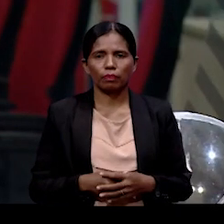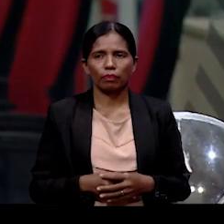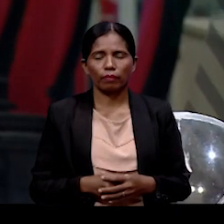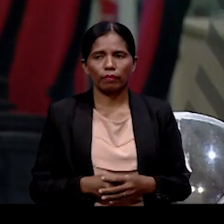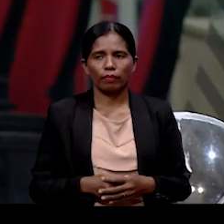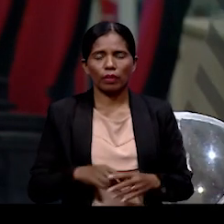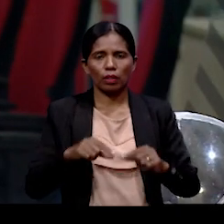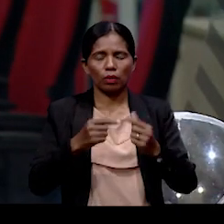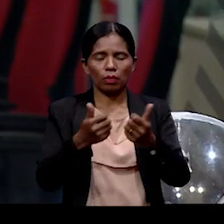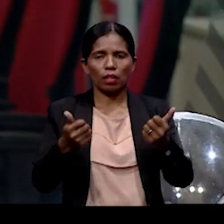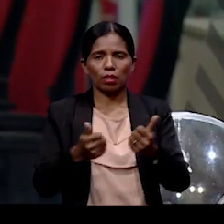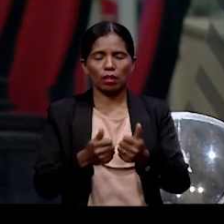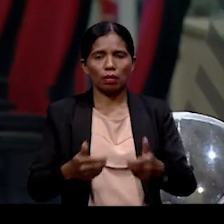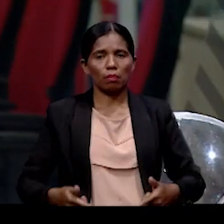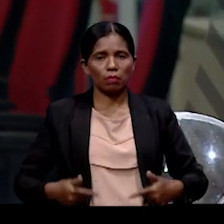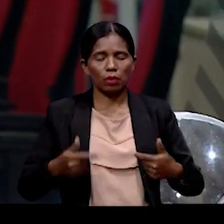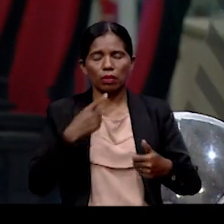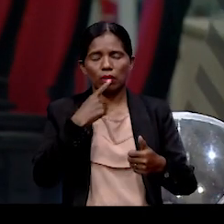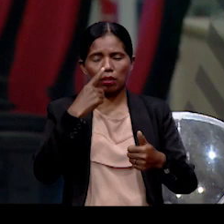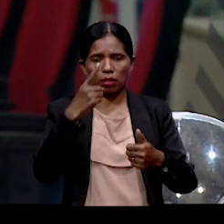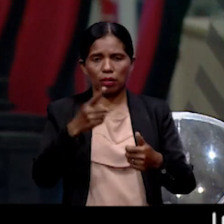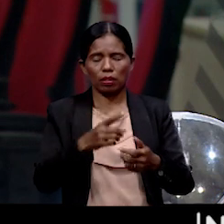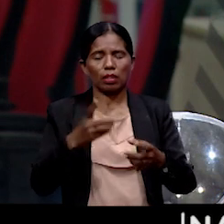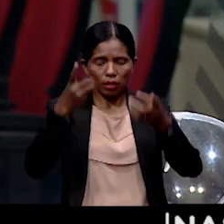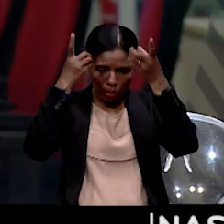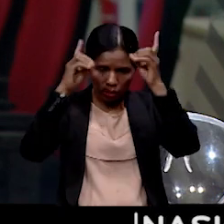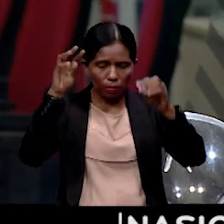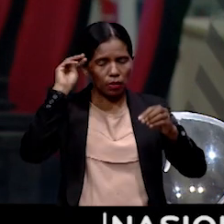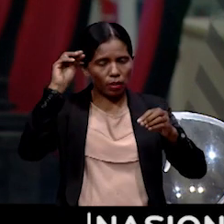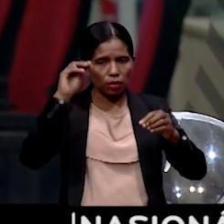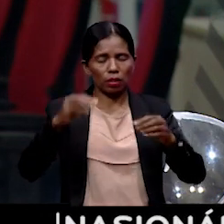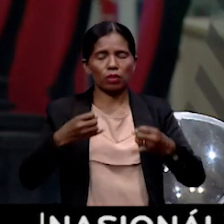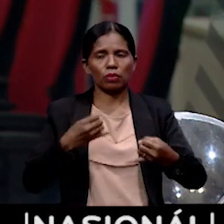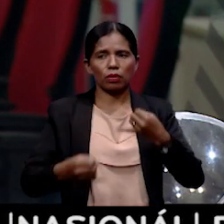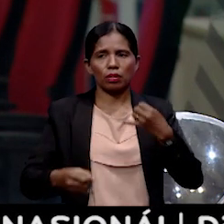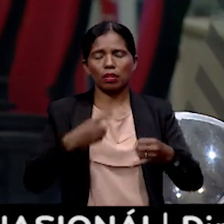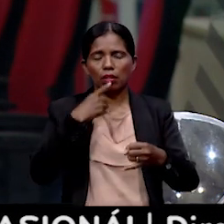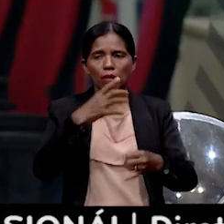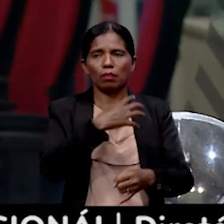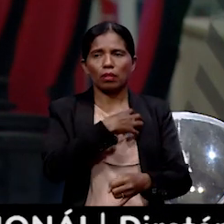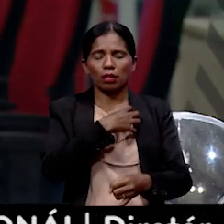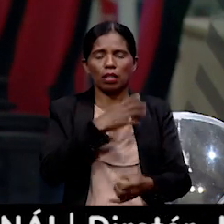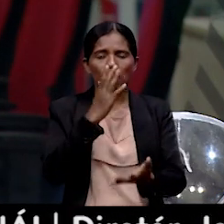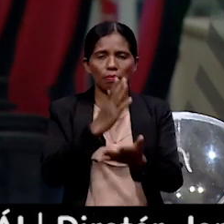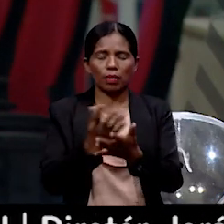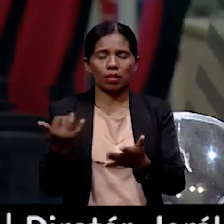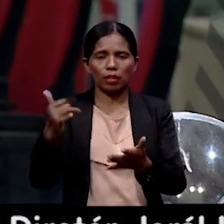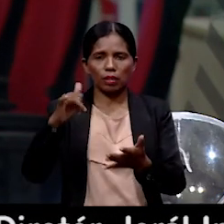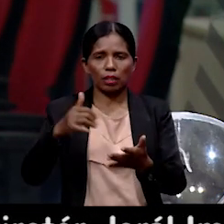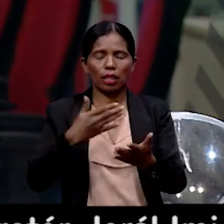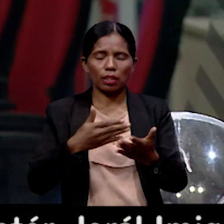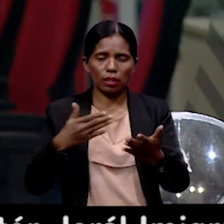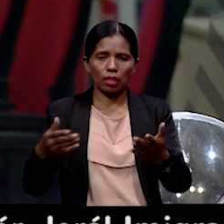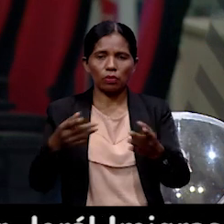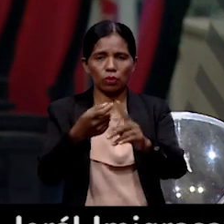Grupo Arte Mores considera decisão Ministério da Justiça nem nebe autorize a polícia a sair de obra ou se